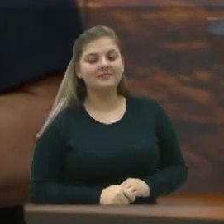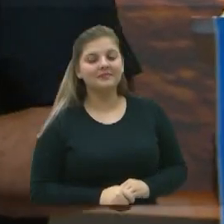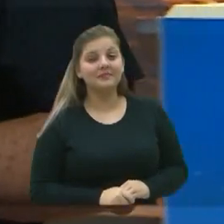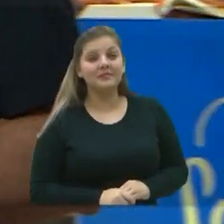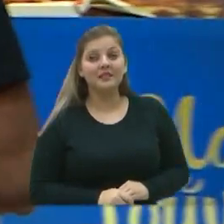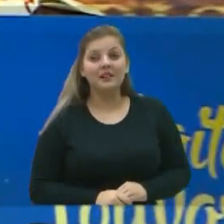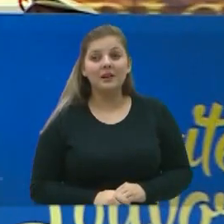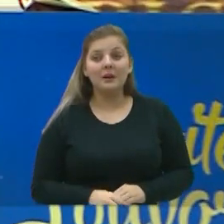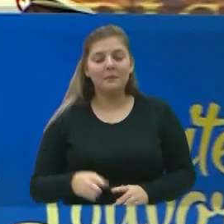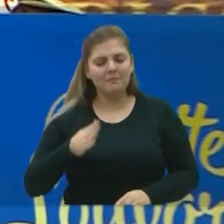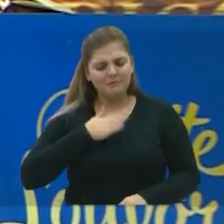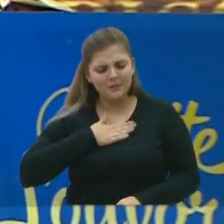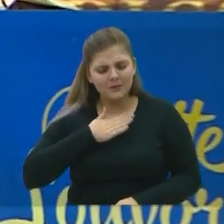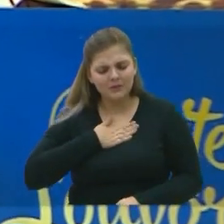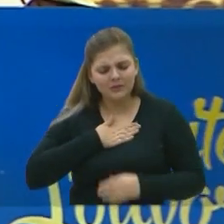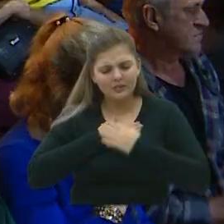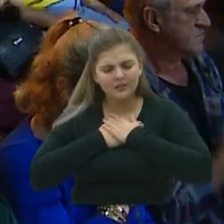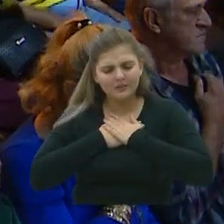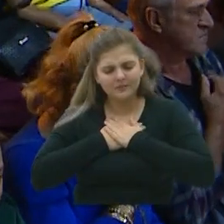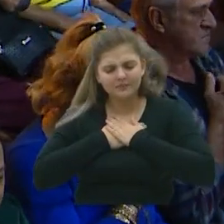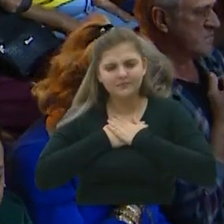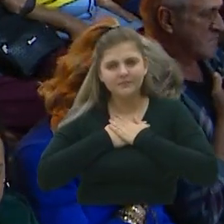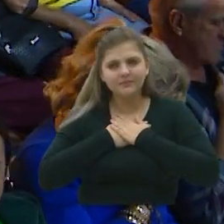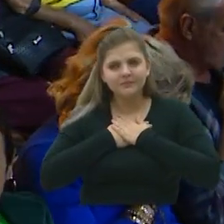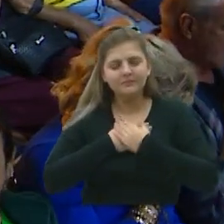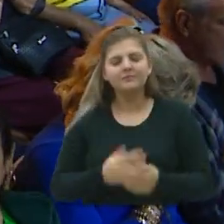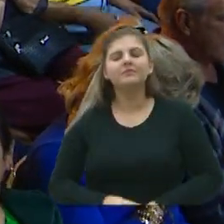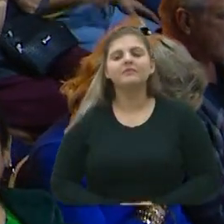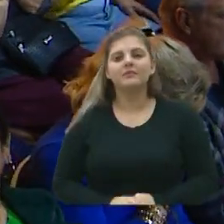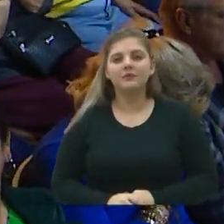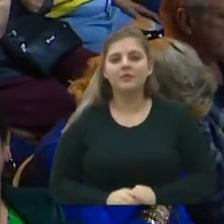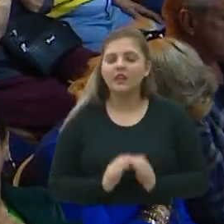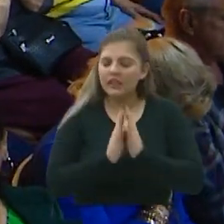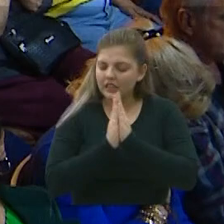Põe sua mão na direção do seu coração.